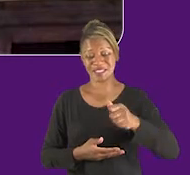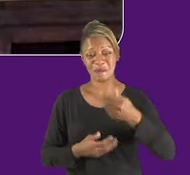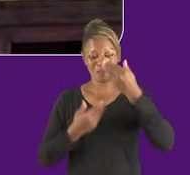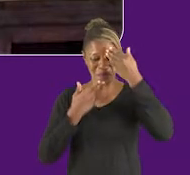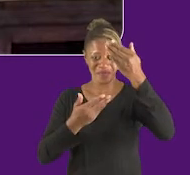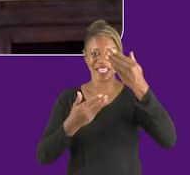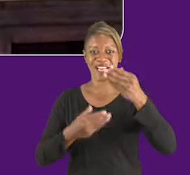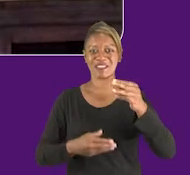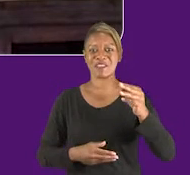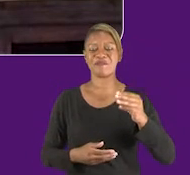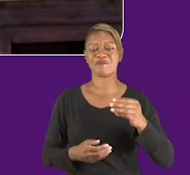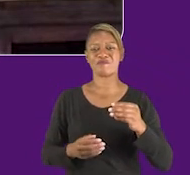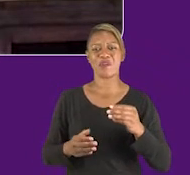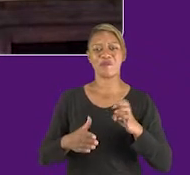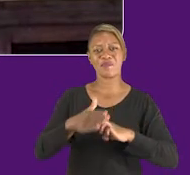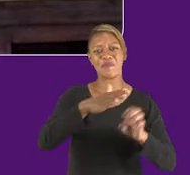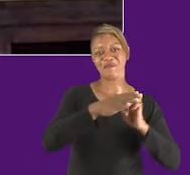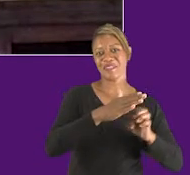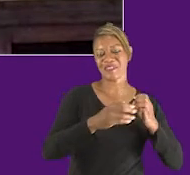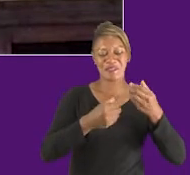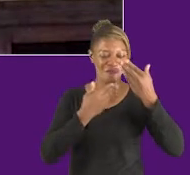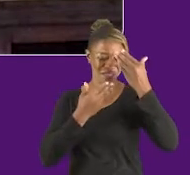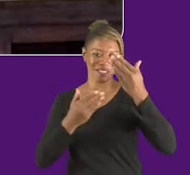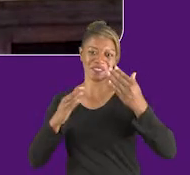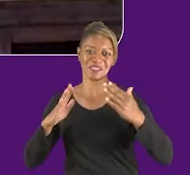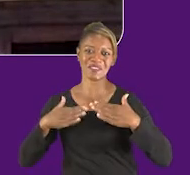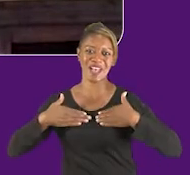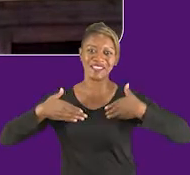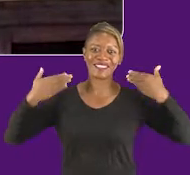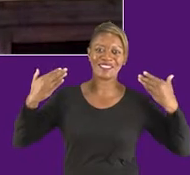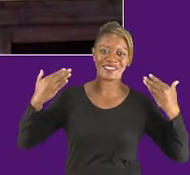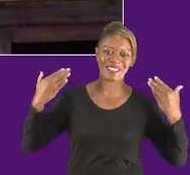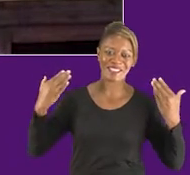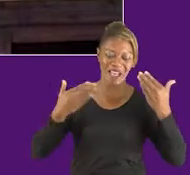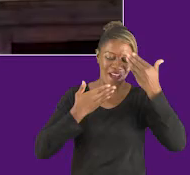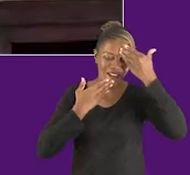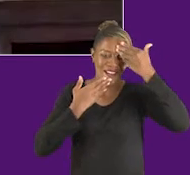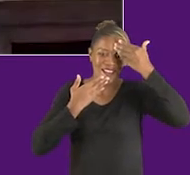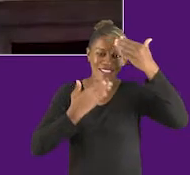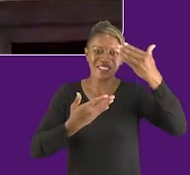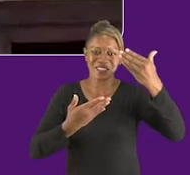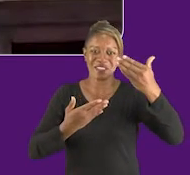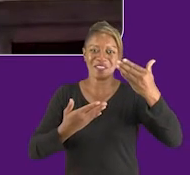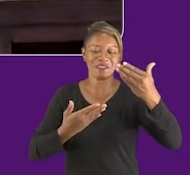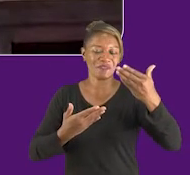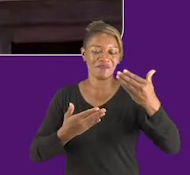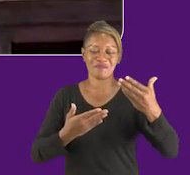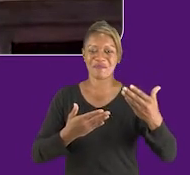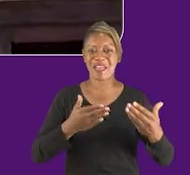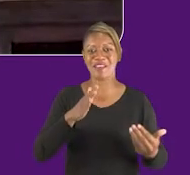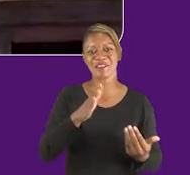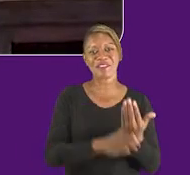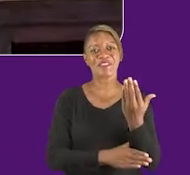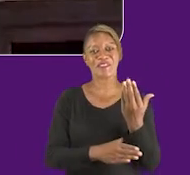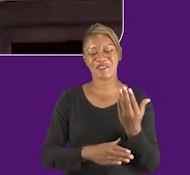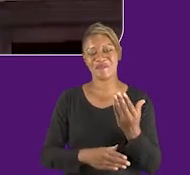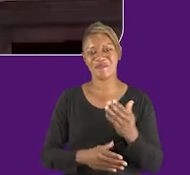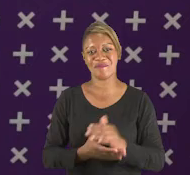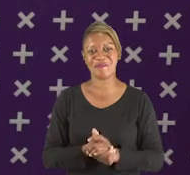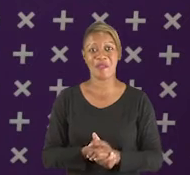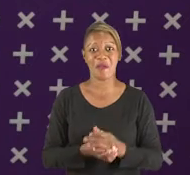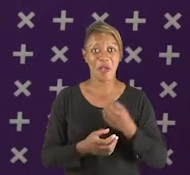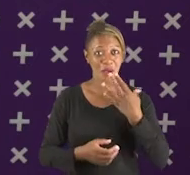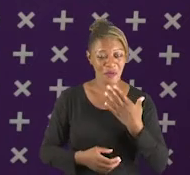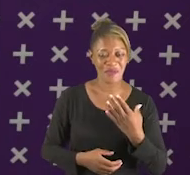convite Fico muito agradecido muito satisfeito em nome da talks agradeço muito e sucesso a todos nós que todos nossos cuida hein